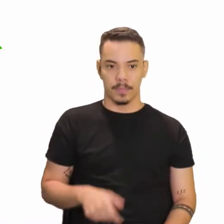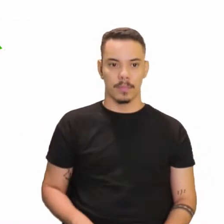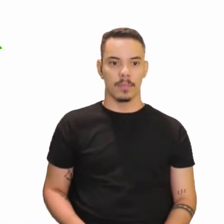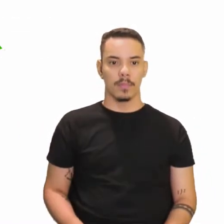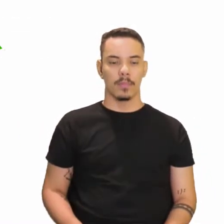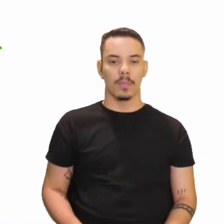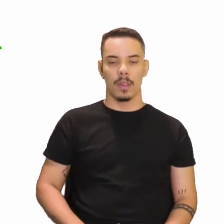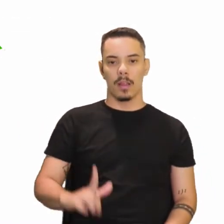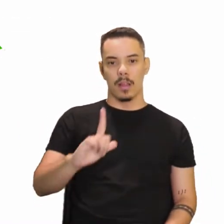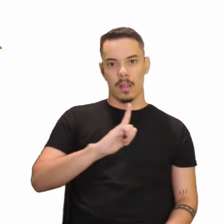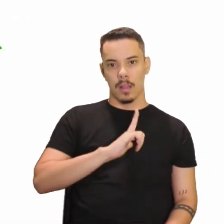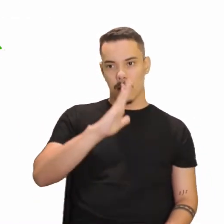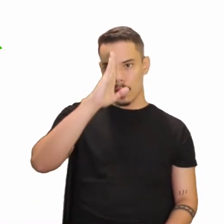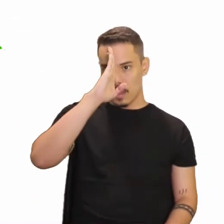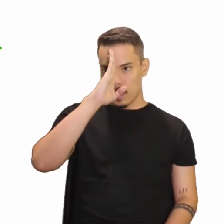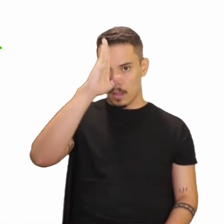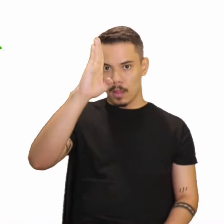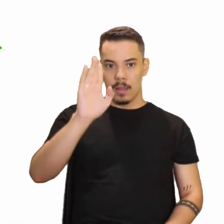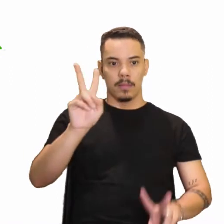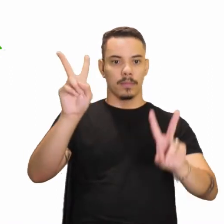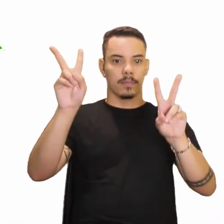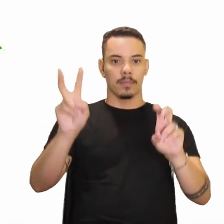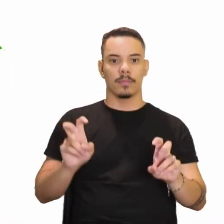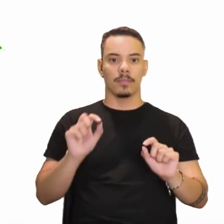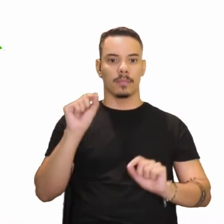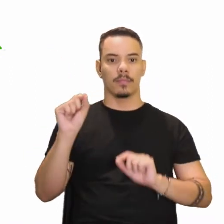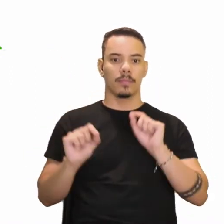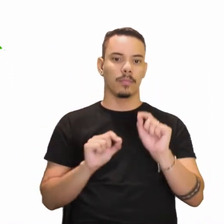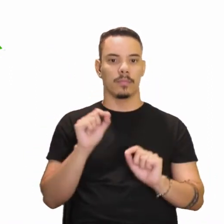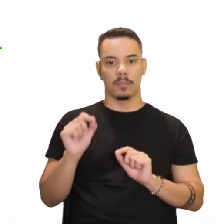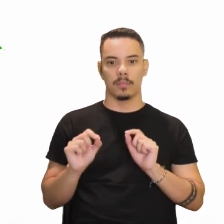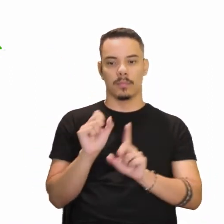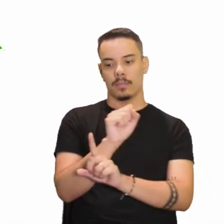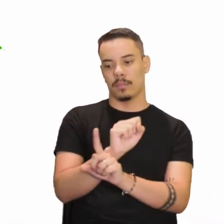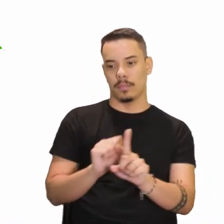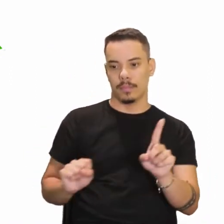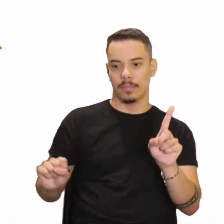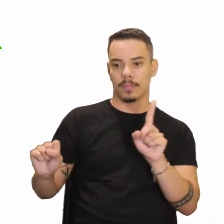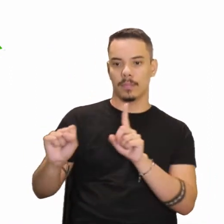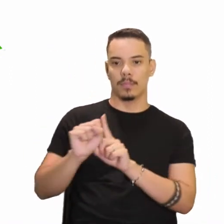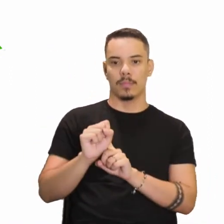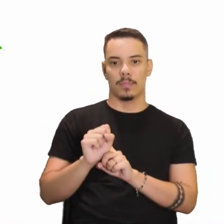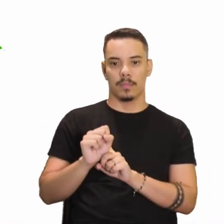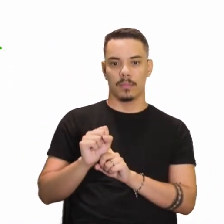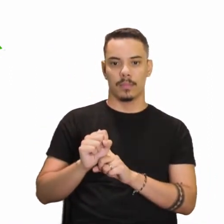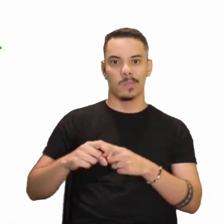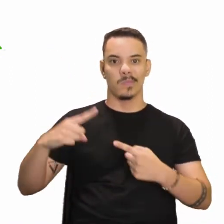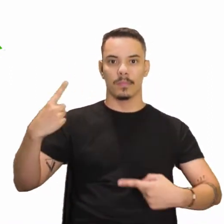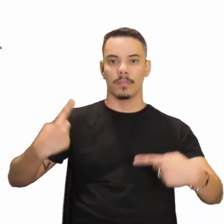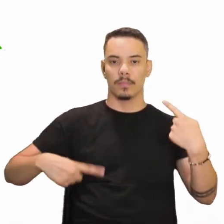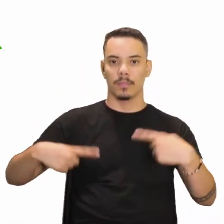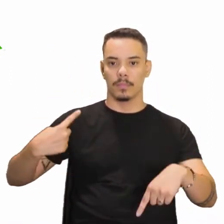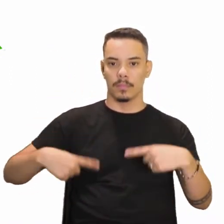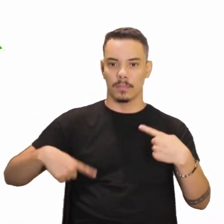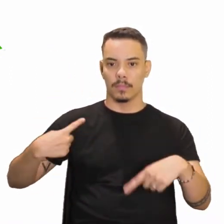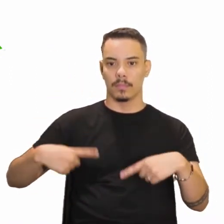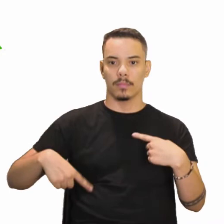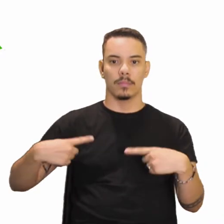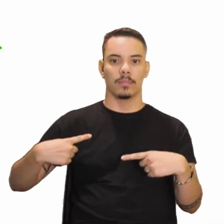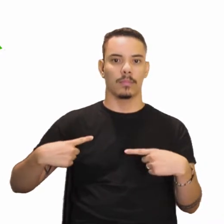tem como principal temas as questões o que sociais políticas